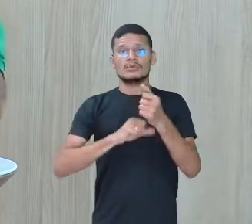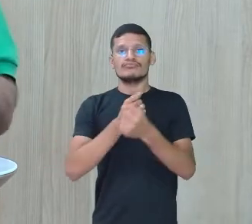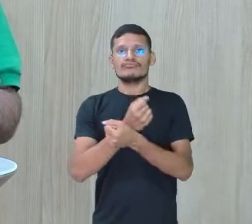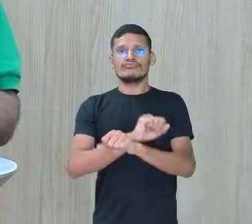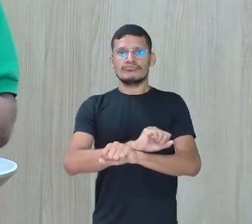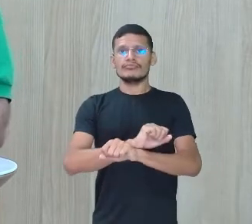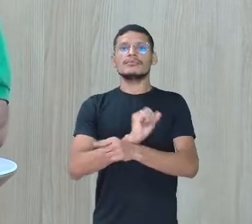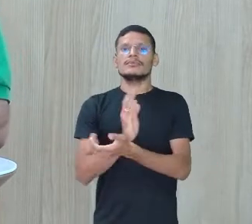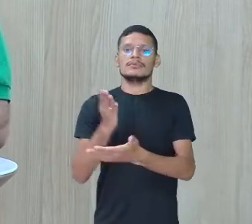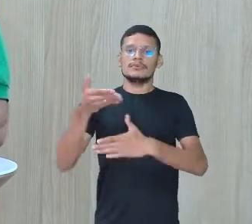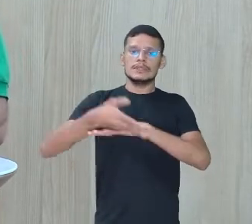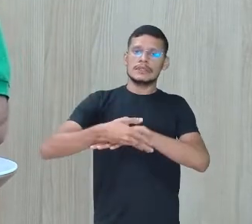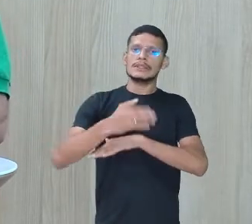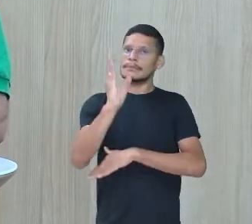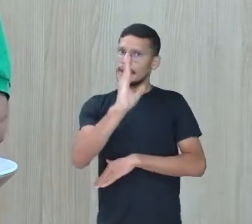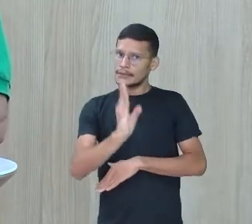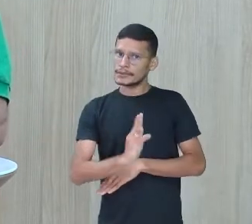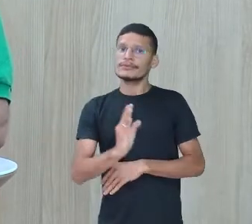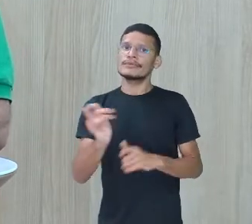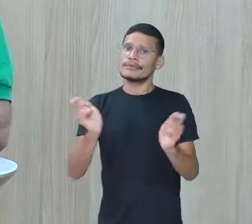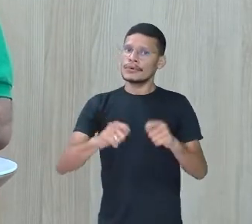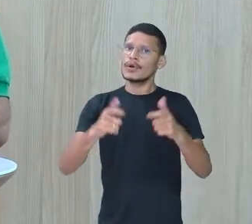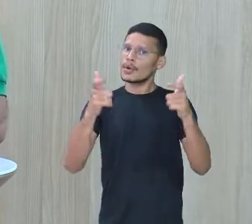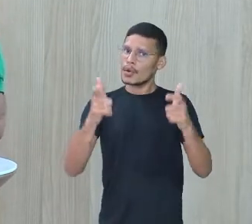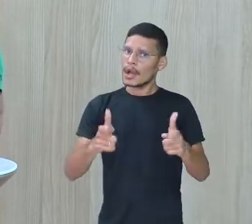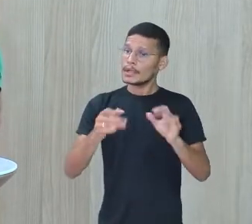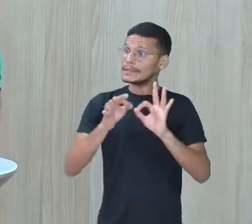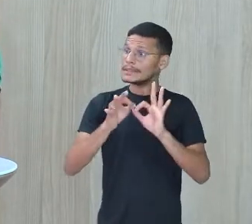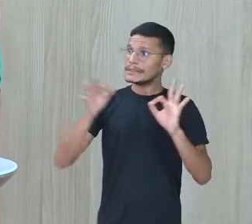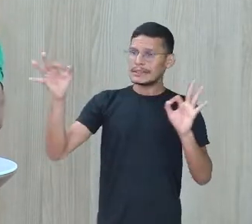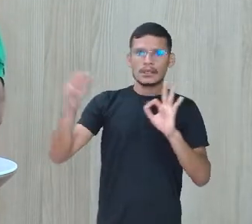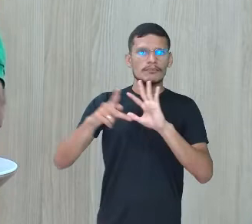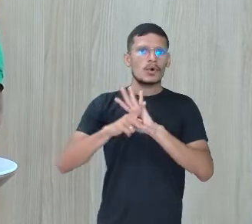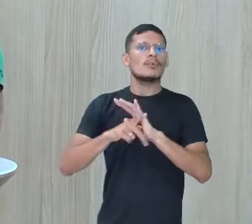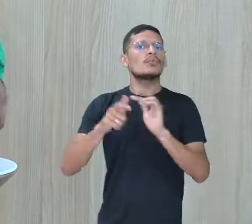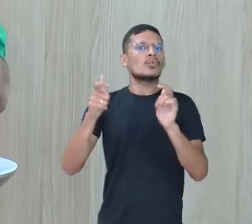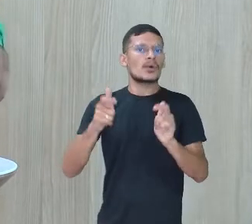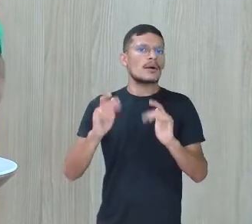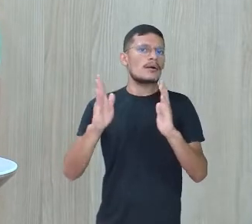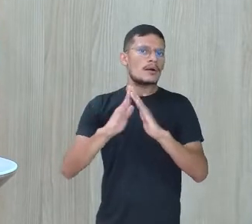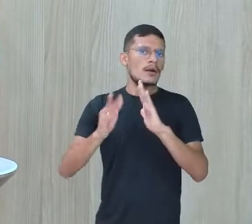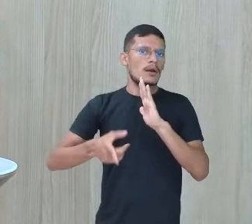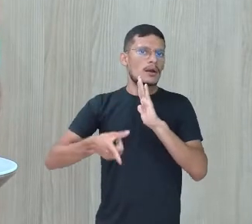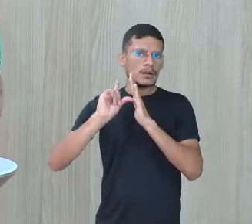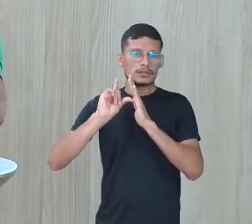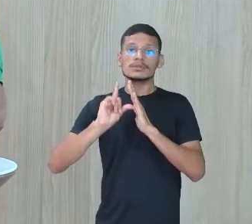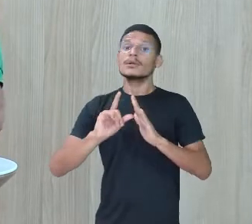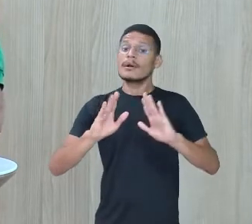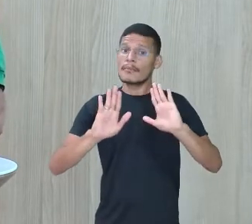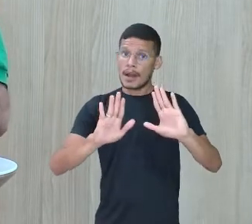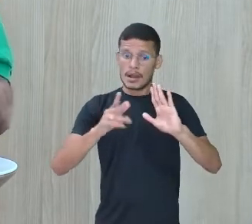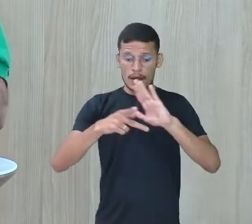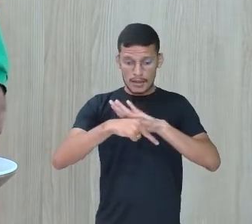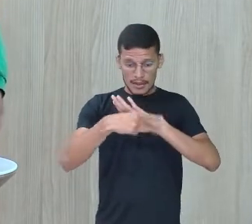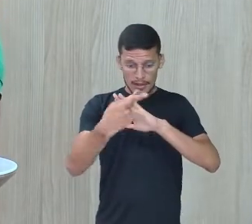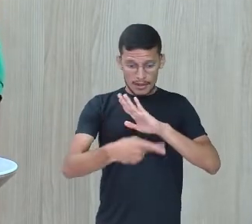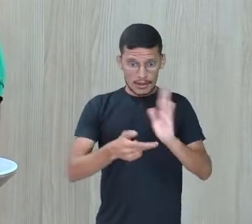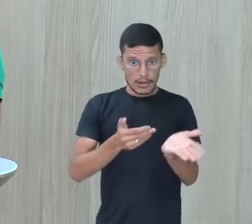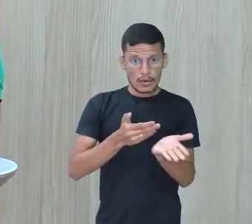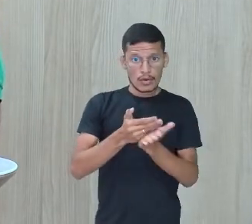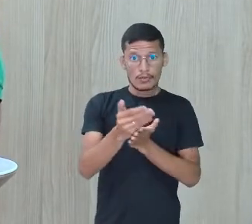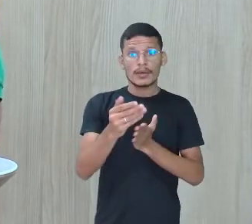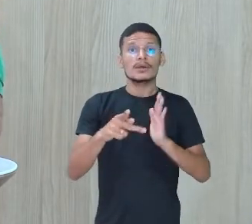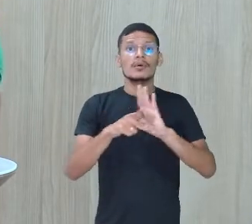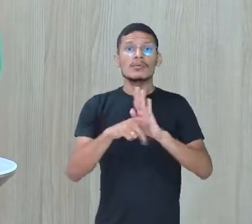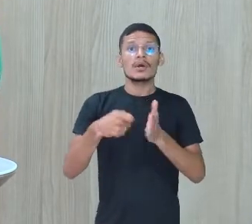escravizadas, são trazidas para cá, para um local muito distante, né, do seu continente, e aqui inicia um processo